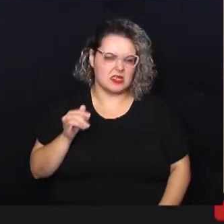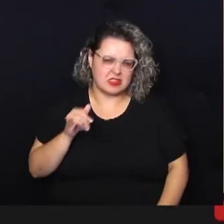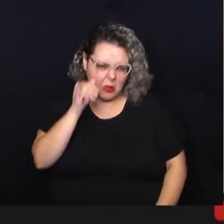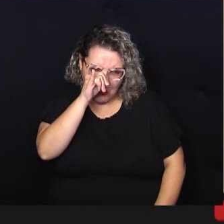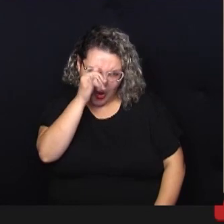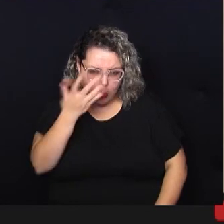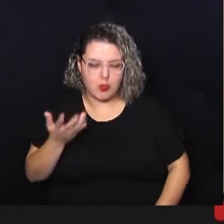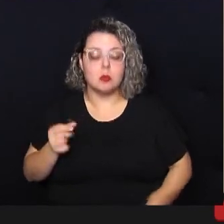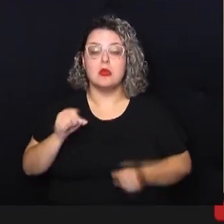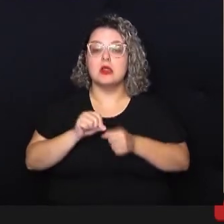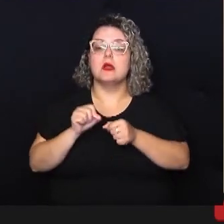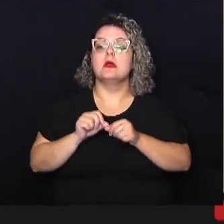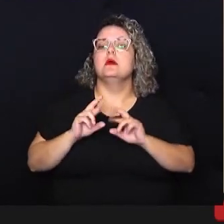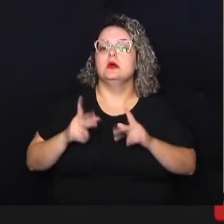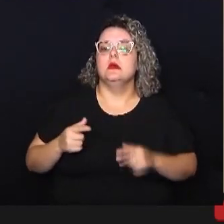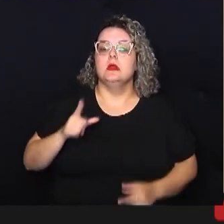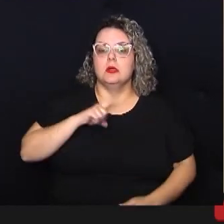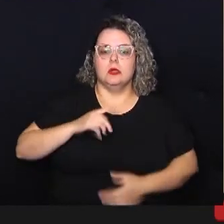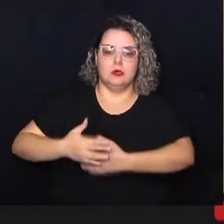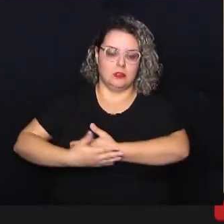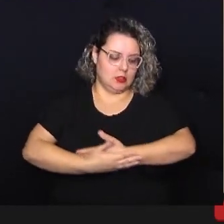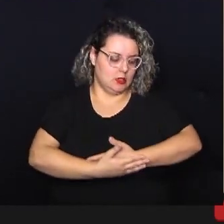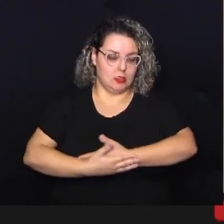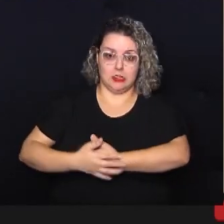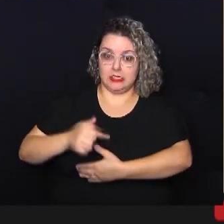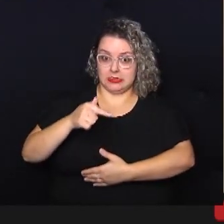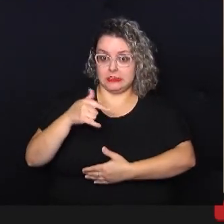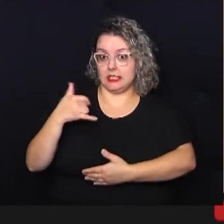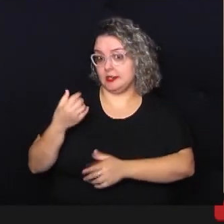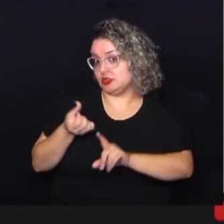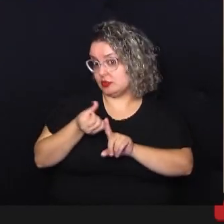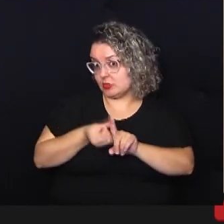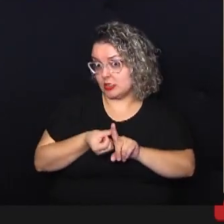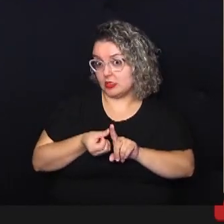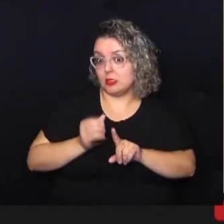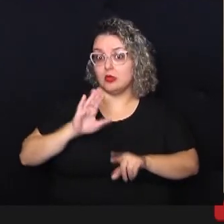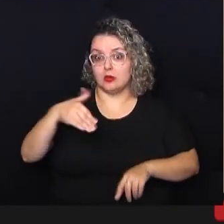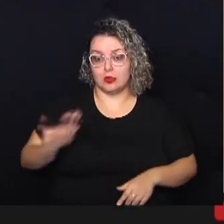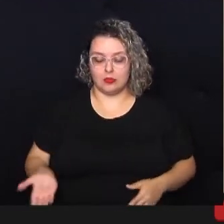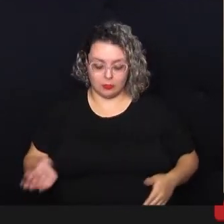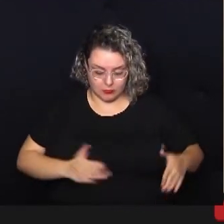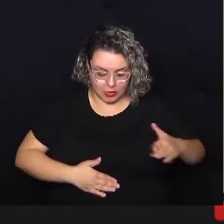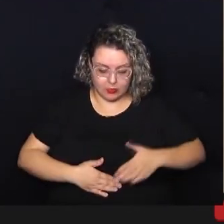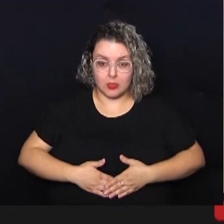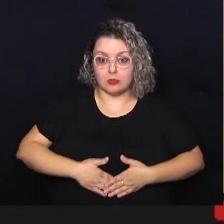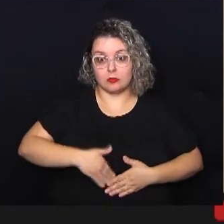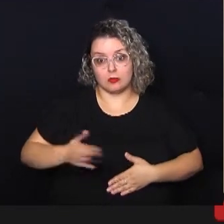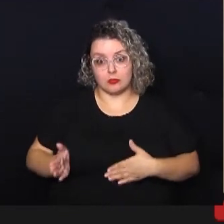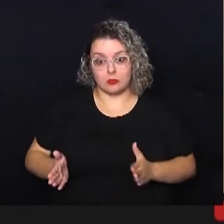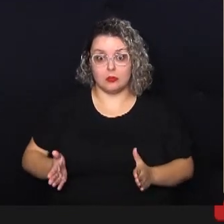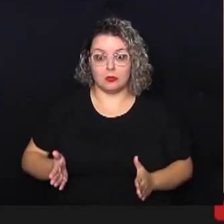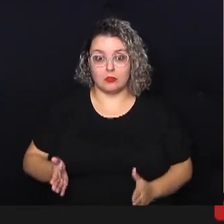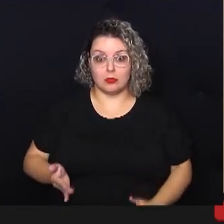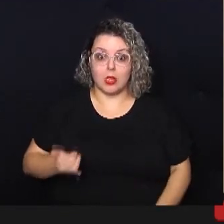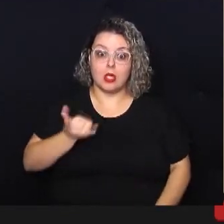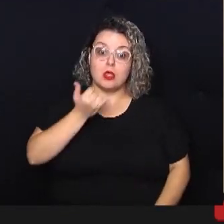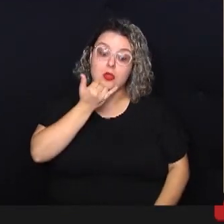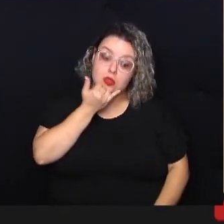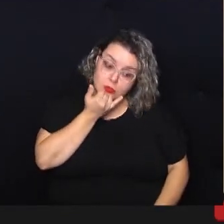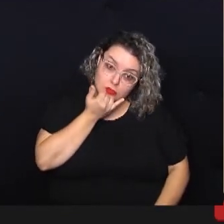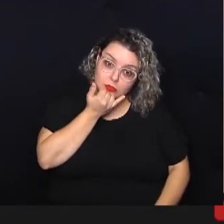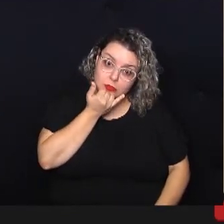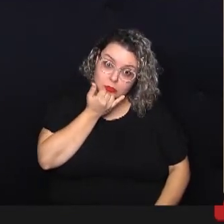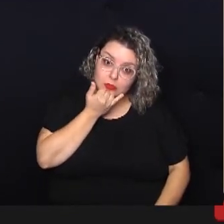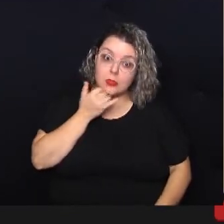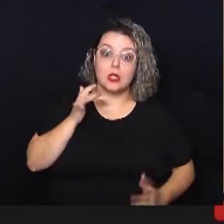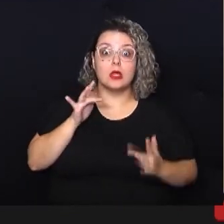faz toda a diferença. Eu tenho uma bebezinha de 7 meses. Quando eu vou trocar a fralda da minha filha, eu peço licença para ela. Eu tô tocando no